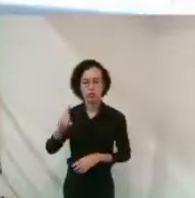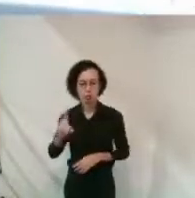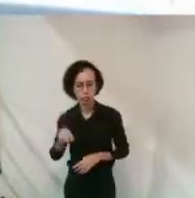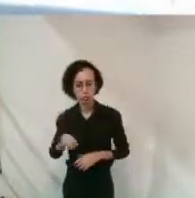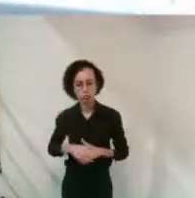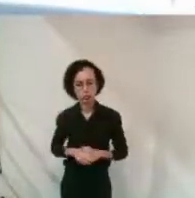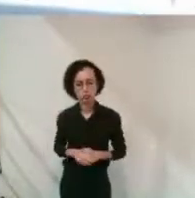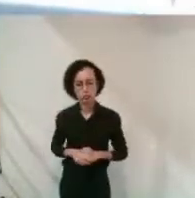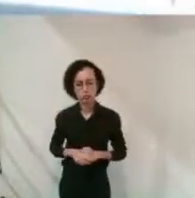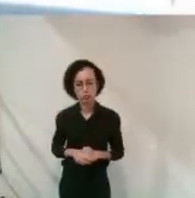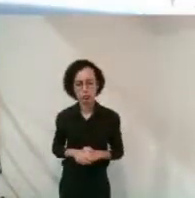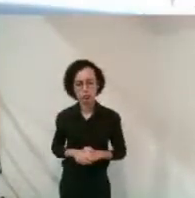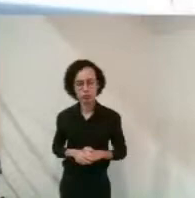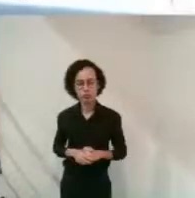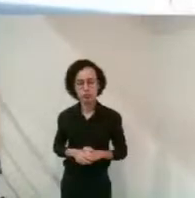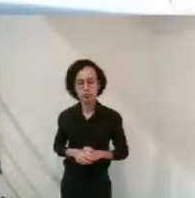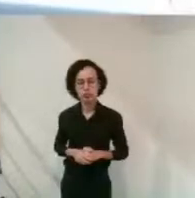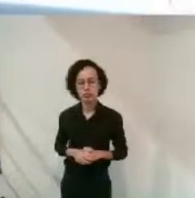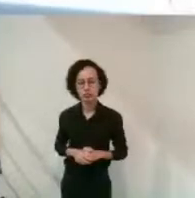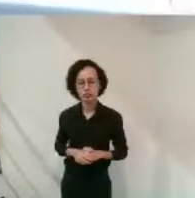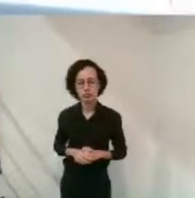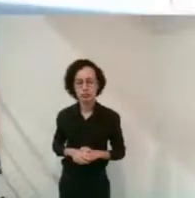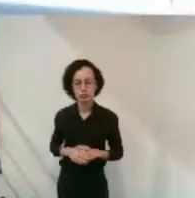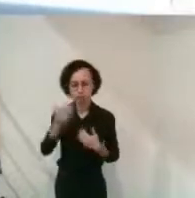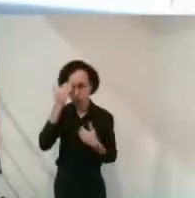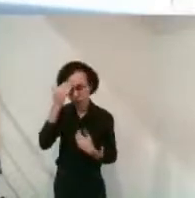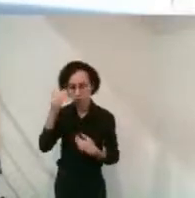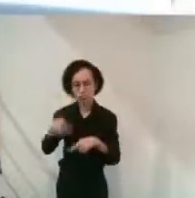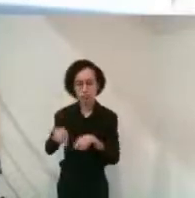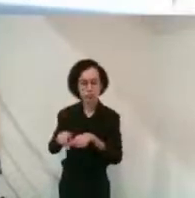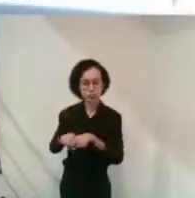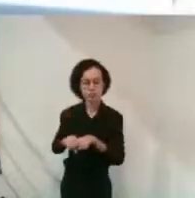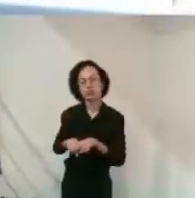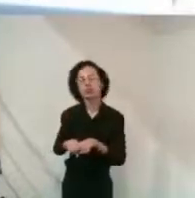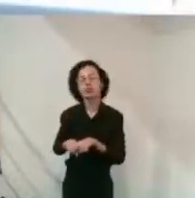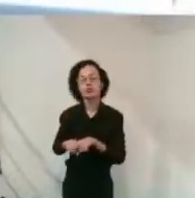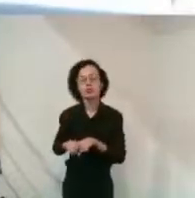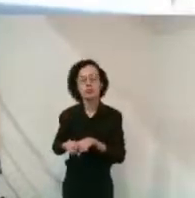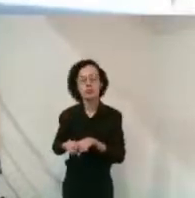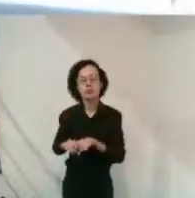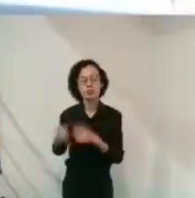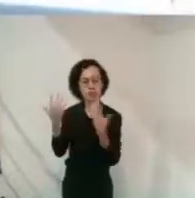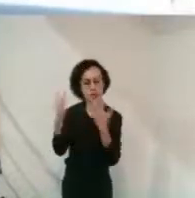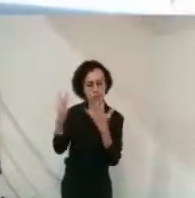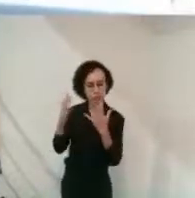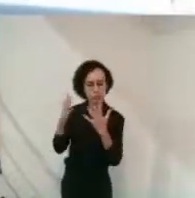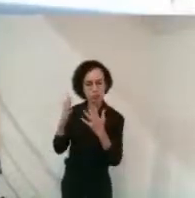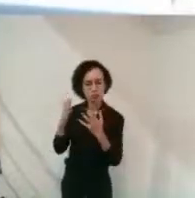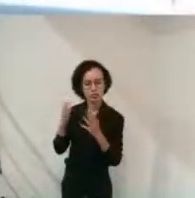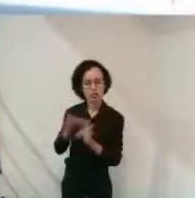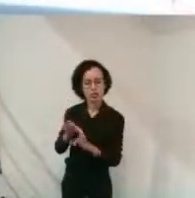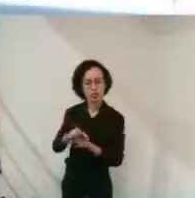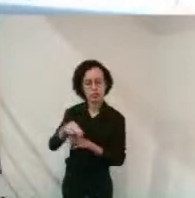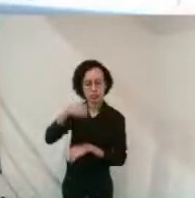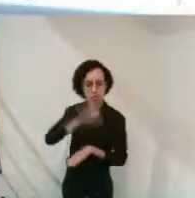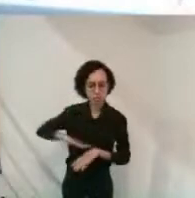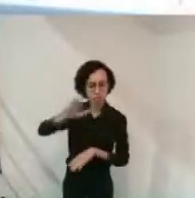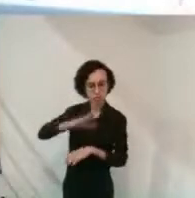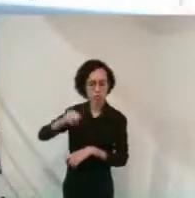Lima, em nome de quem gostaria de agradecer inicialmente e parabenizar o Conselho Nacional do Ministério